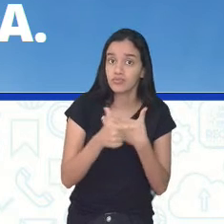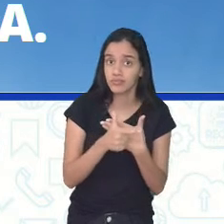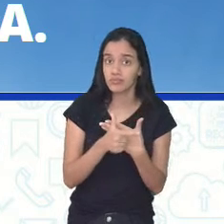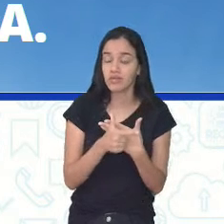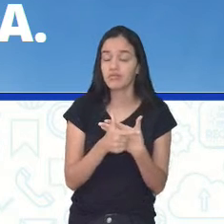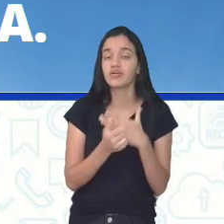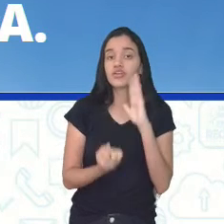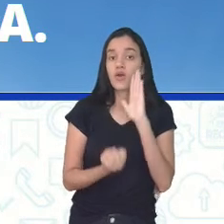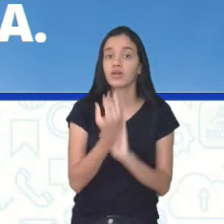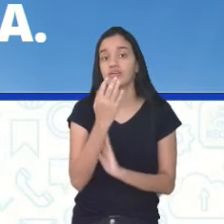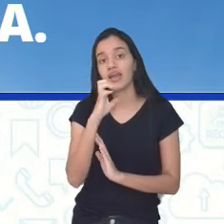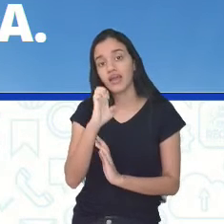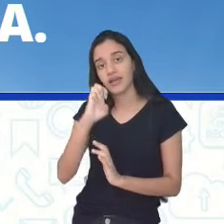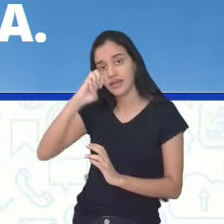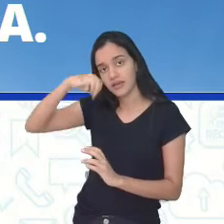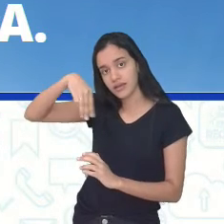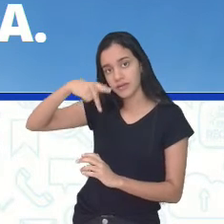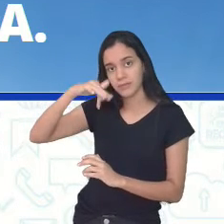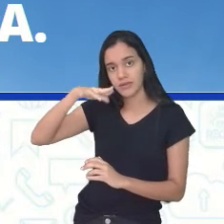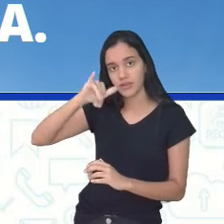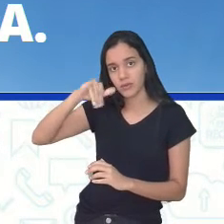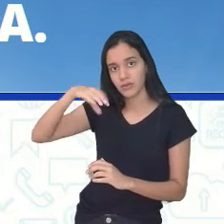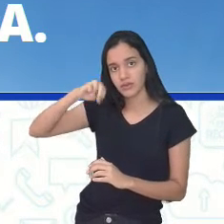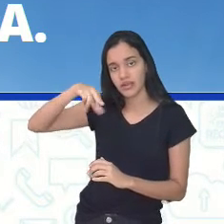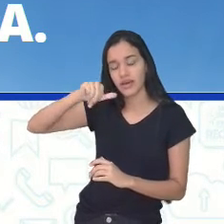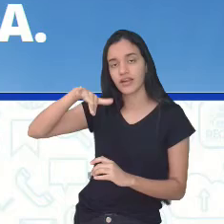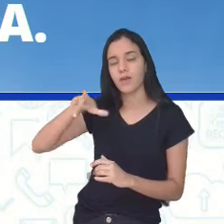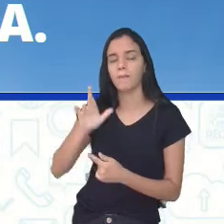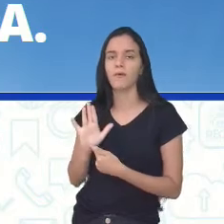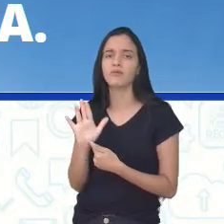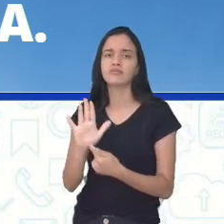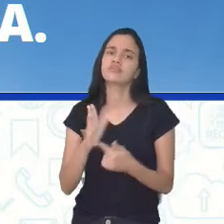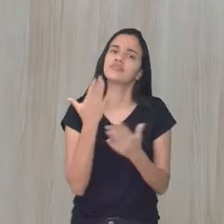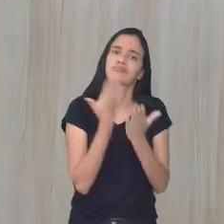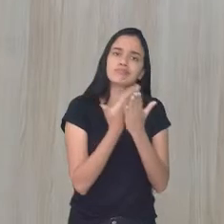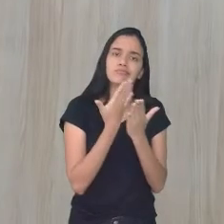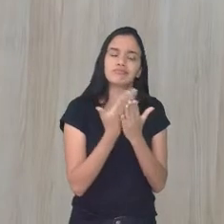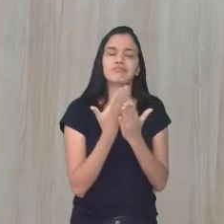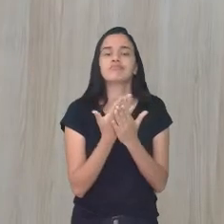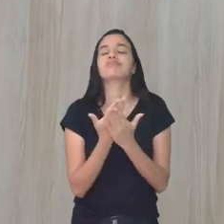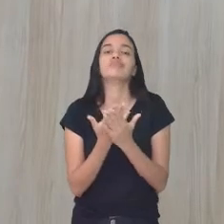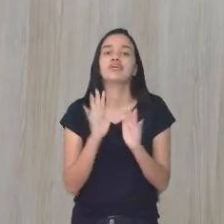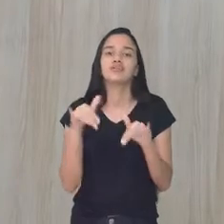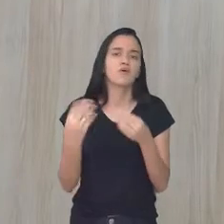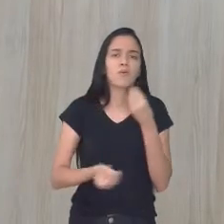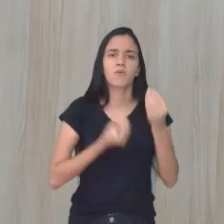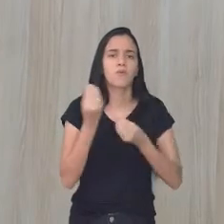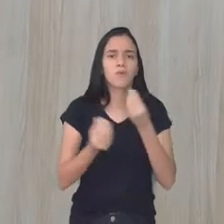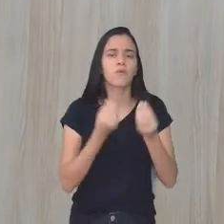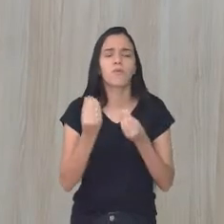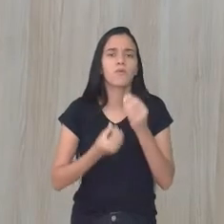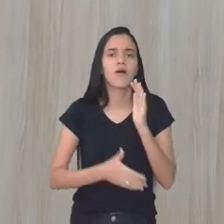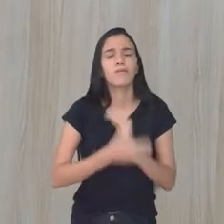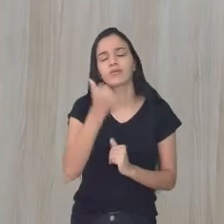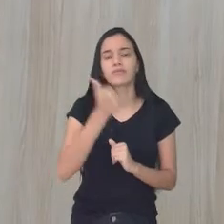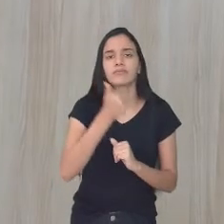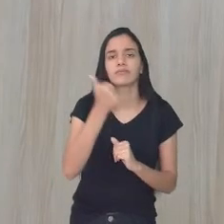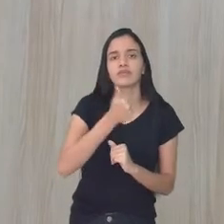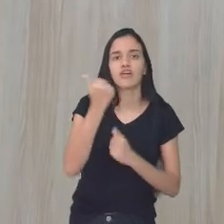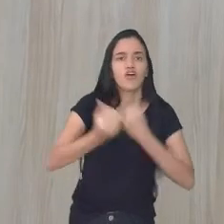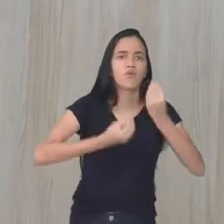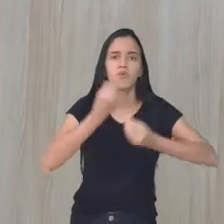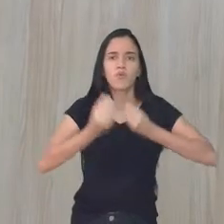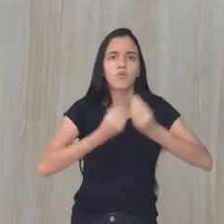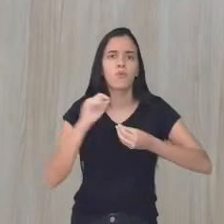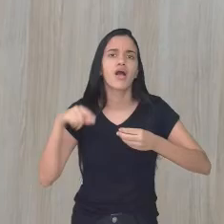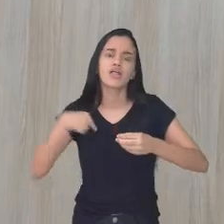embrionária. Então, eu mostrei para vocês, no início lá da nossa aula, a questão de como forma a primeira célula, como foi